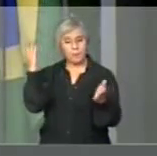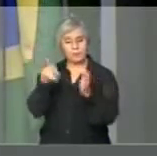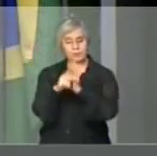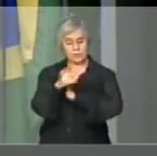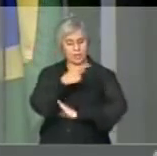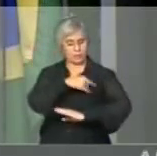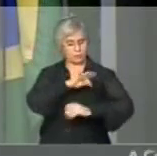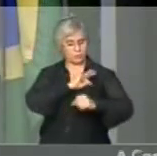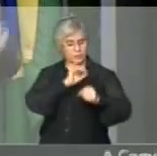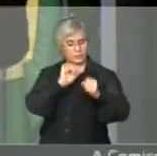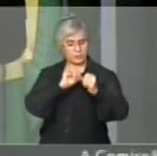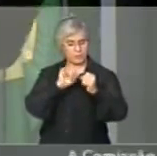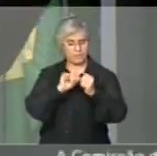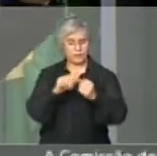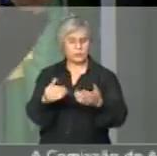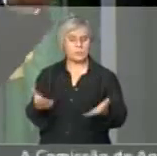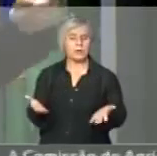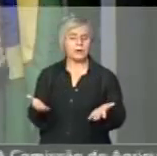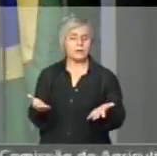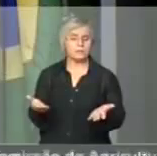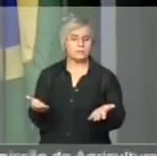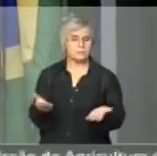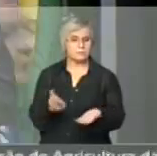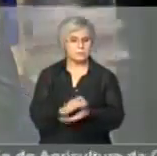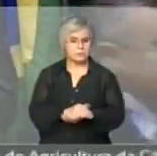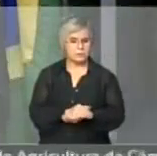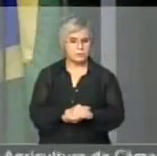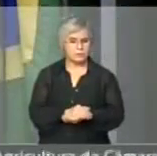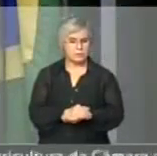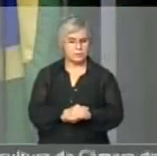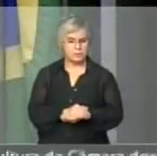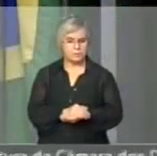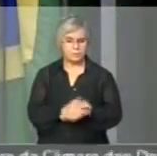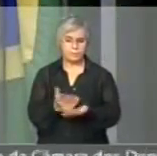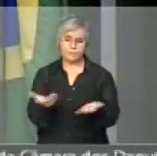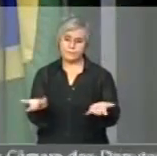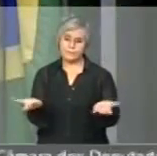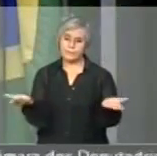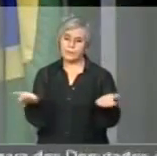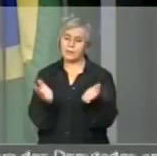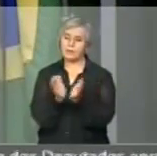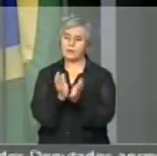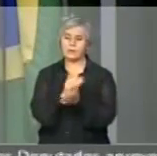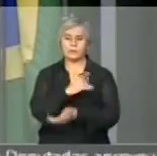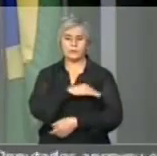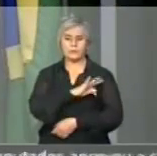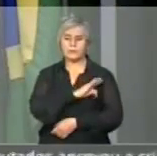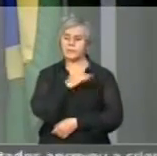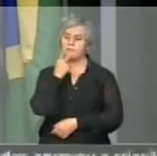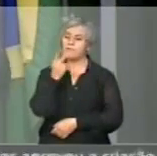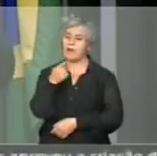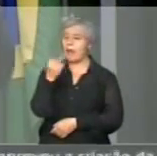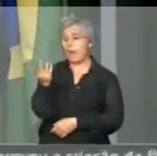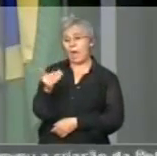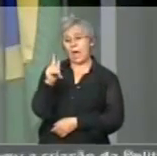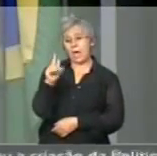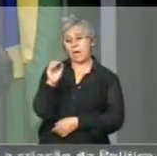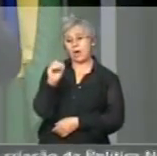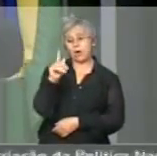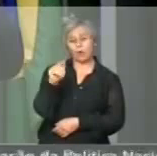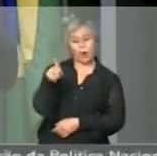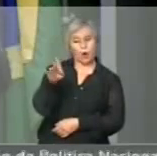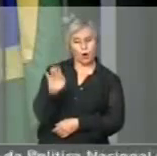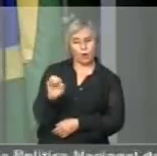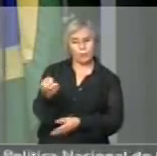se resignava em 1991, para o PT isso é golpe. Pois a